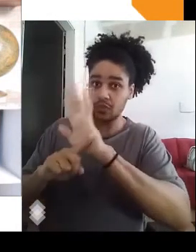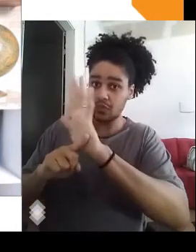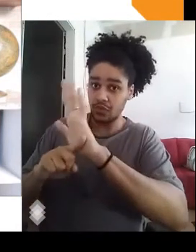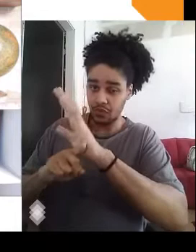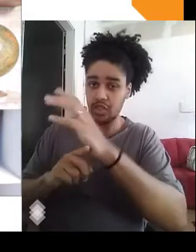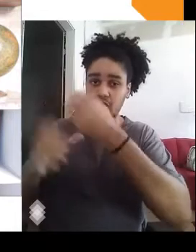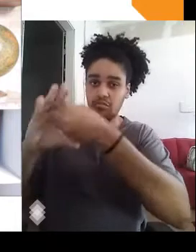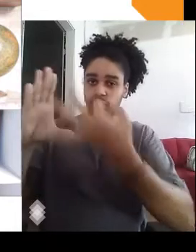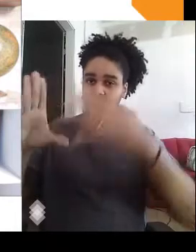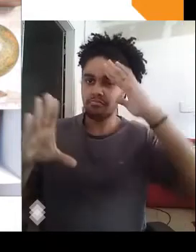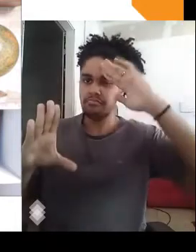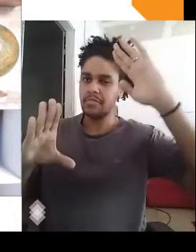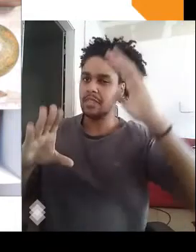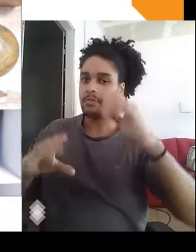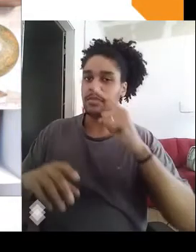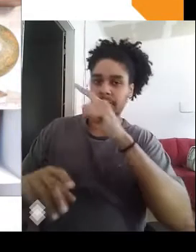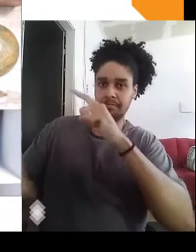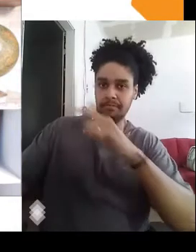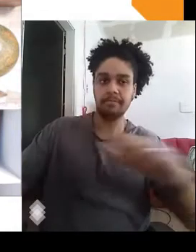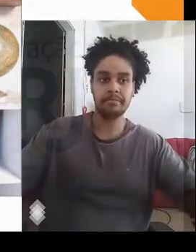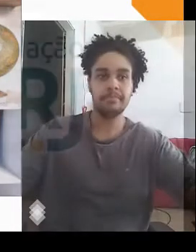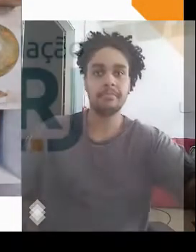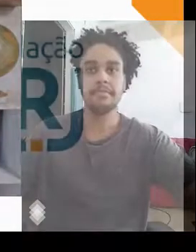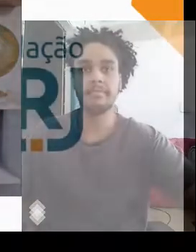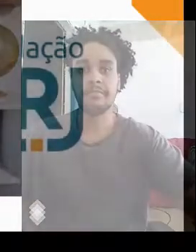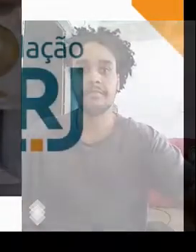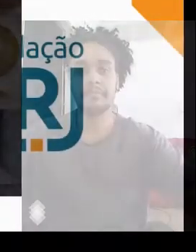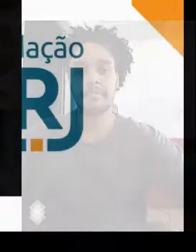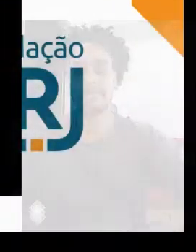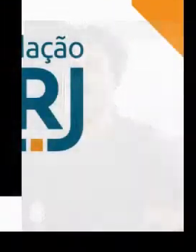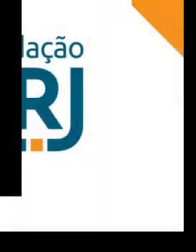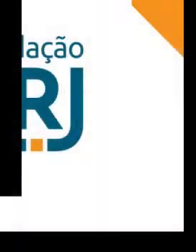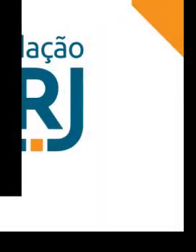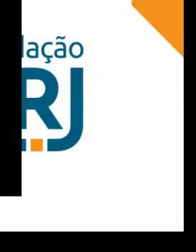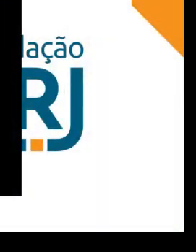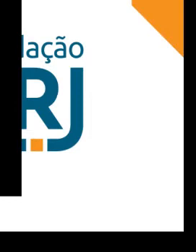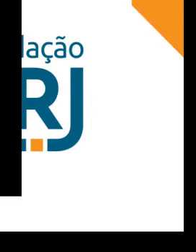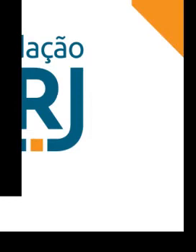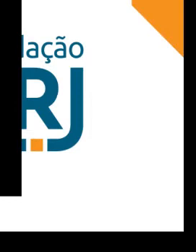que mostra as principais características do modelo pós-fordista.